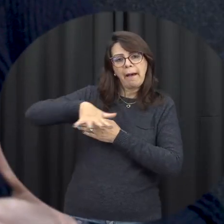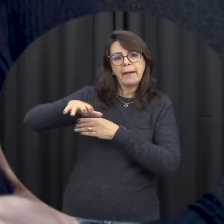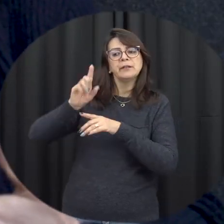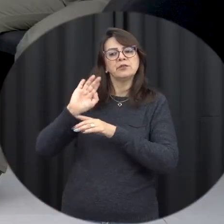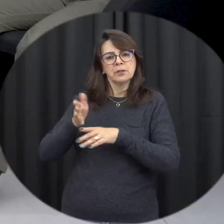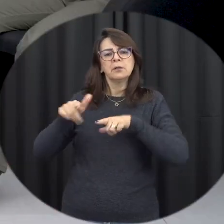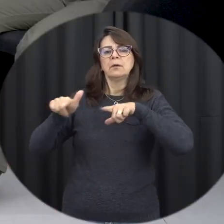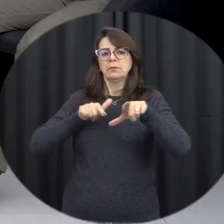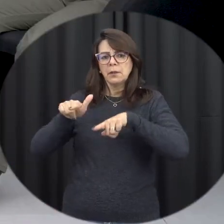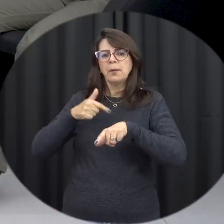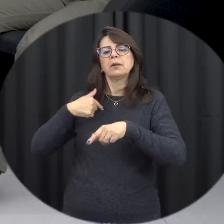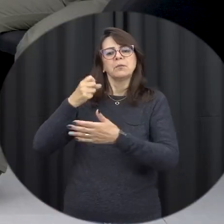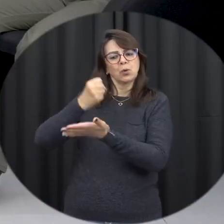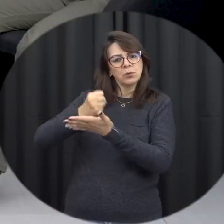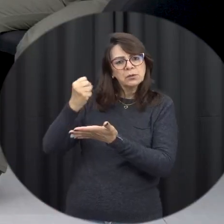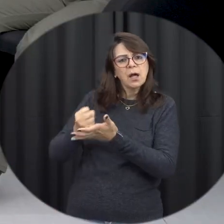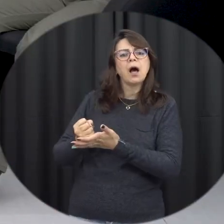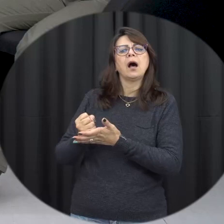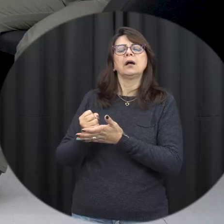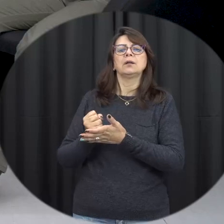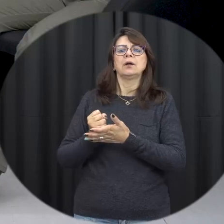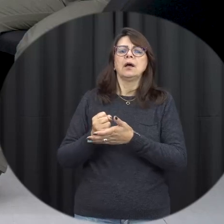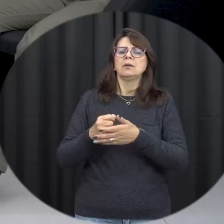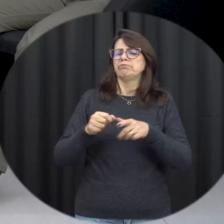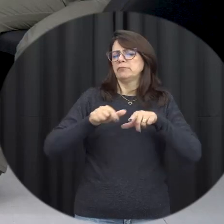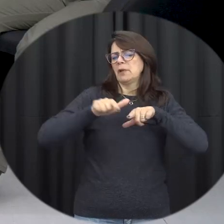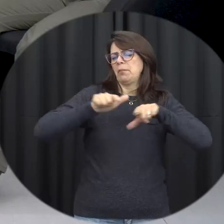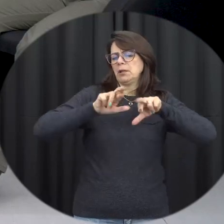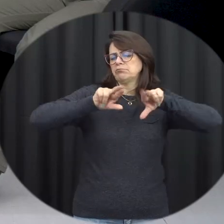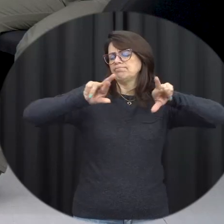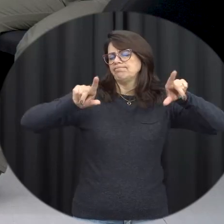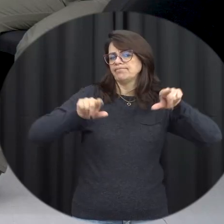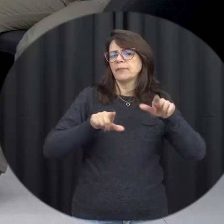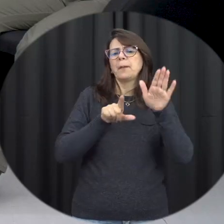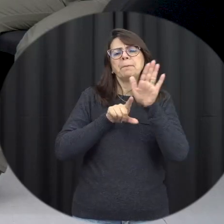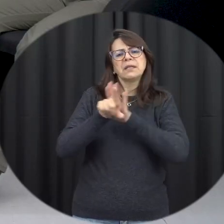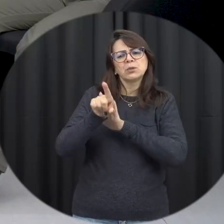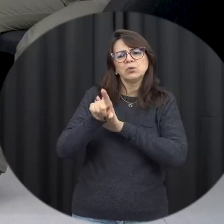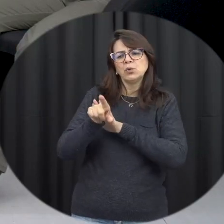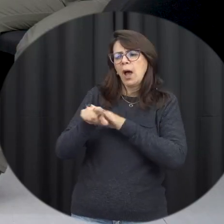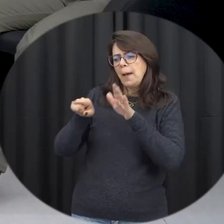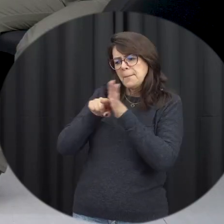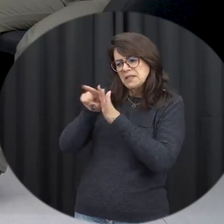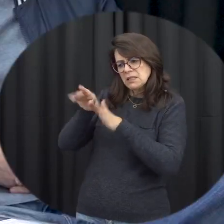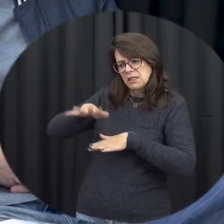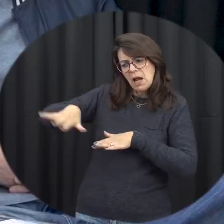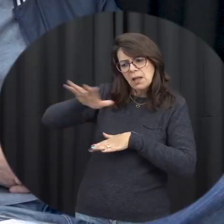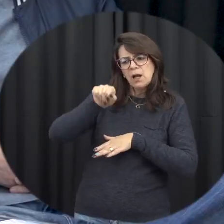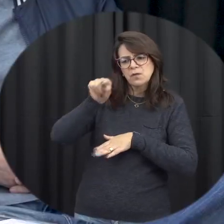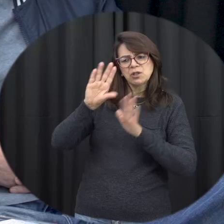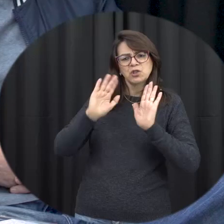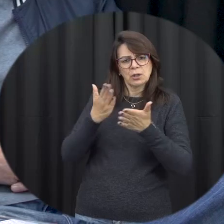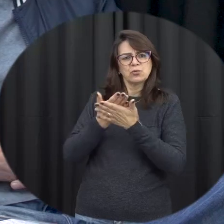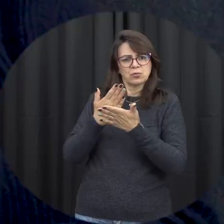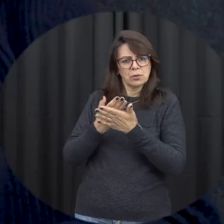né? Mas já era um trabalho que eu fui contratada, passei pela entrevista e tudo. E eram pesquisas na área que você já estava atuando ou eram